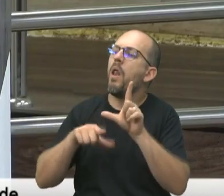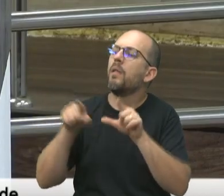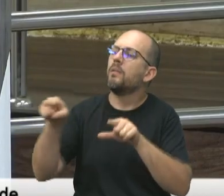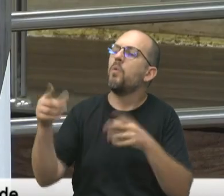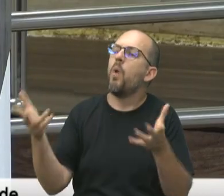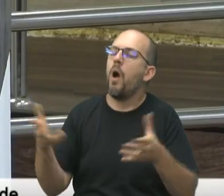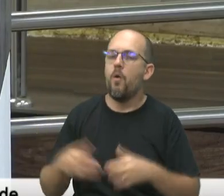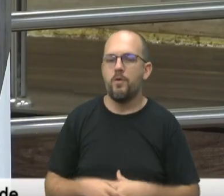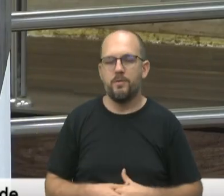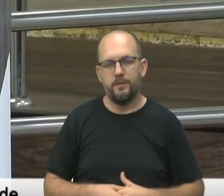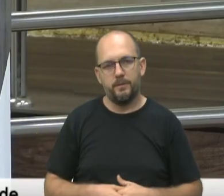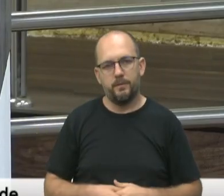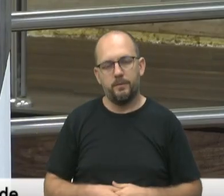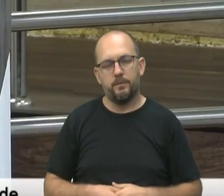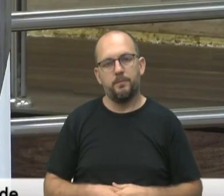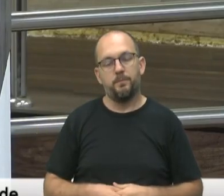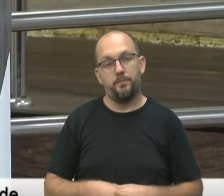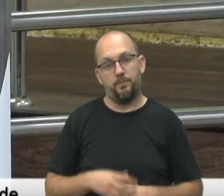Mais uma vez, né?